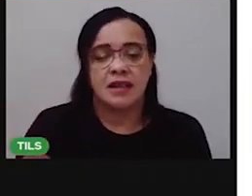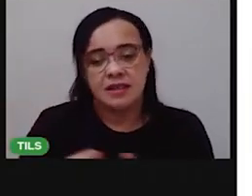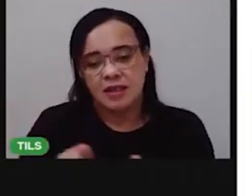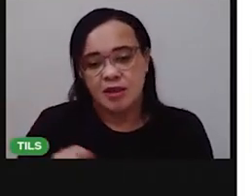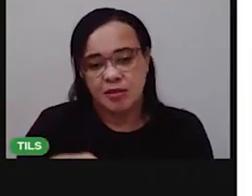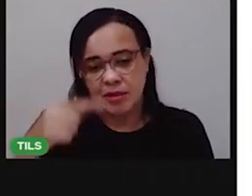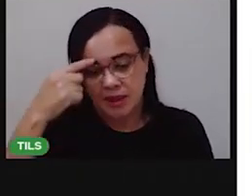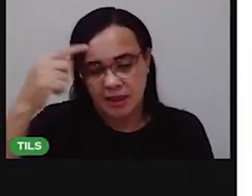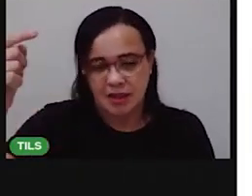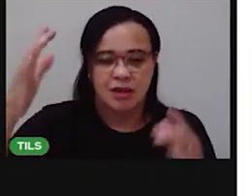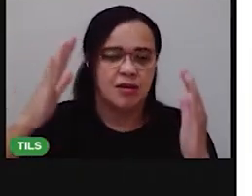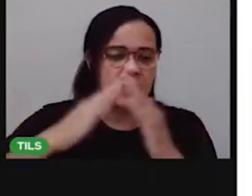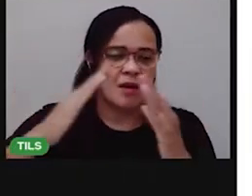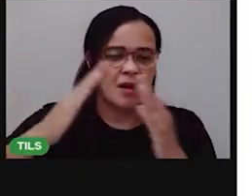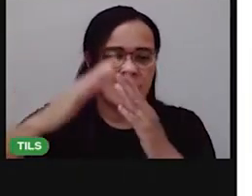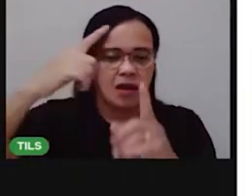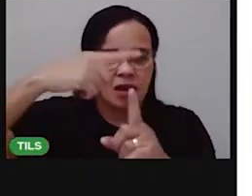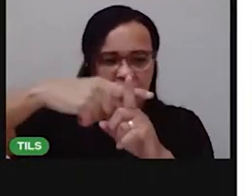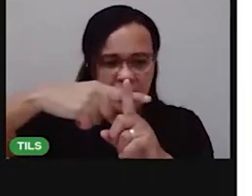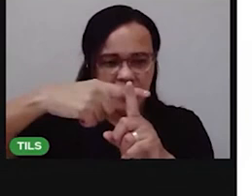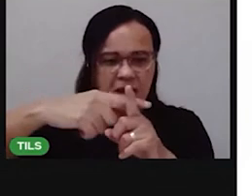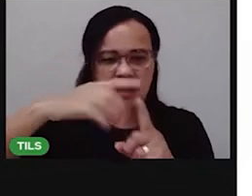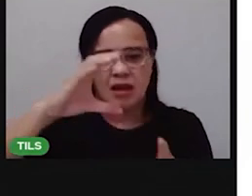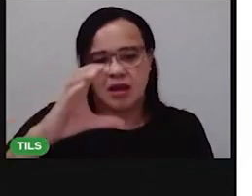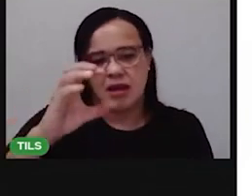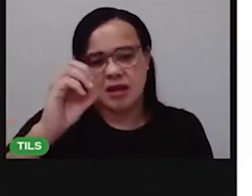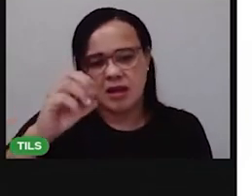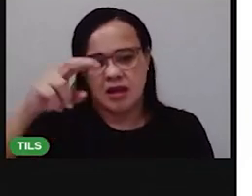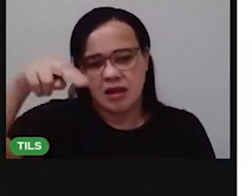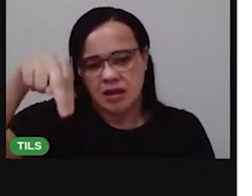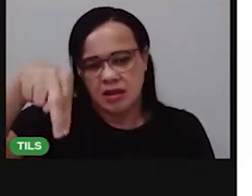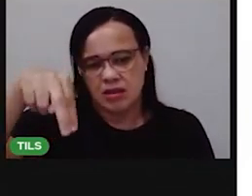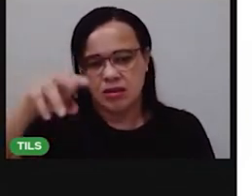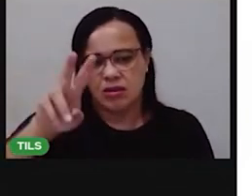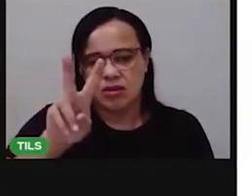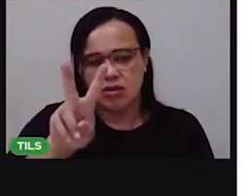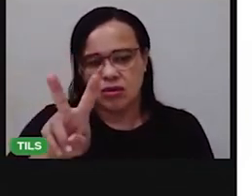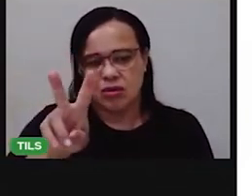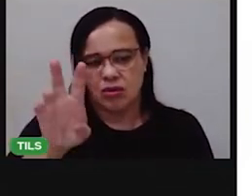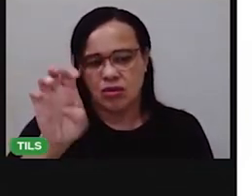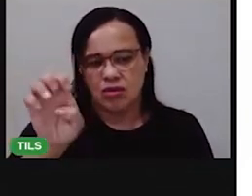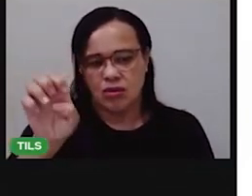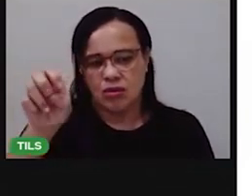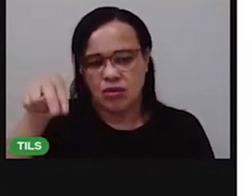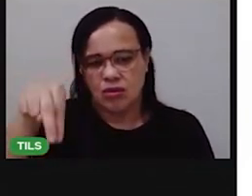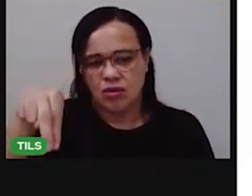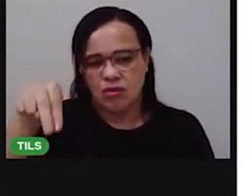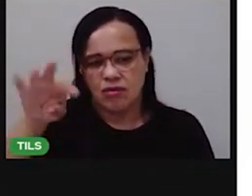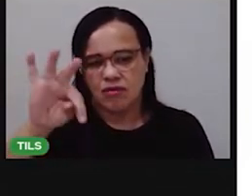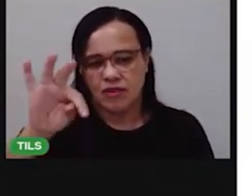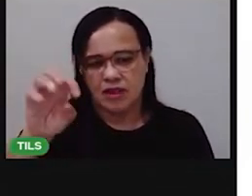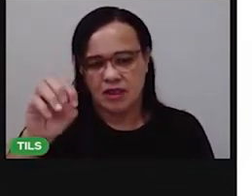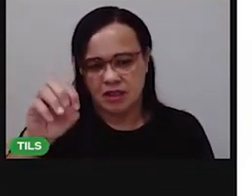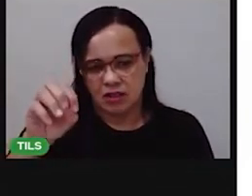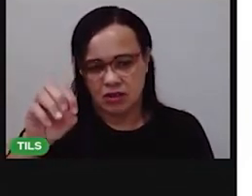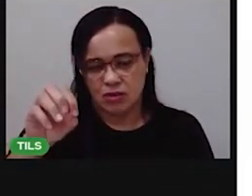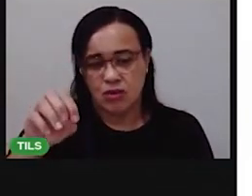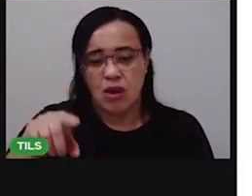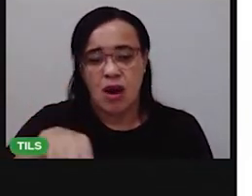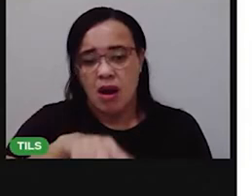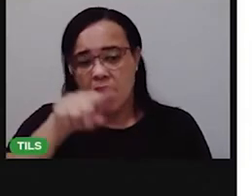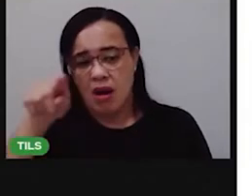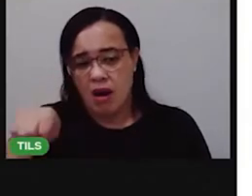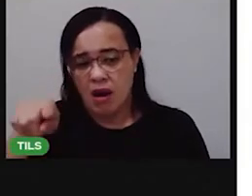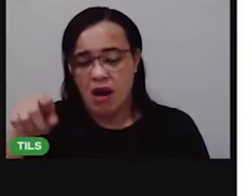convento, onde tem aí dentro dessa palavra a outra palavra que é a palavra vento, onde eu tiro a sílaba final,